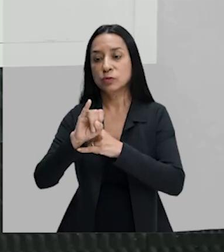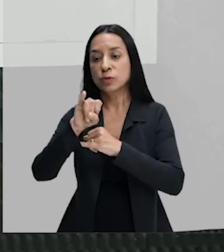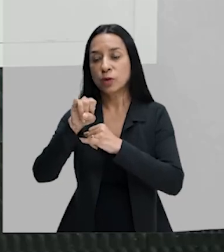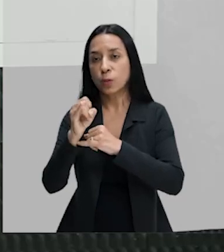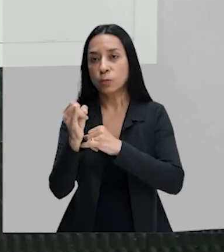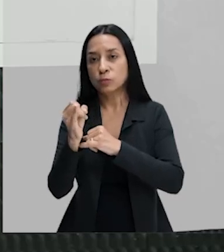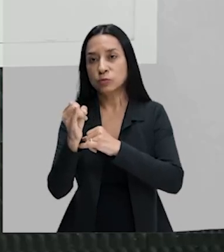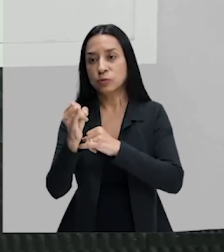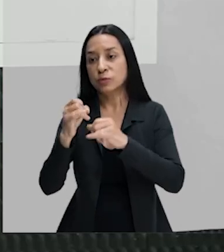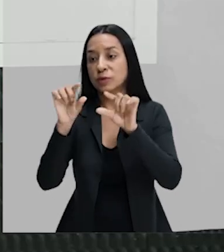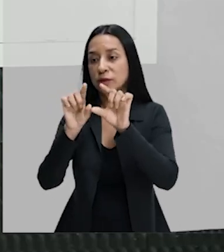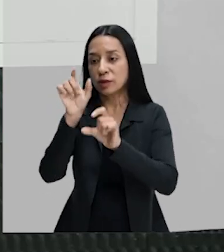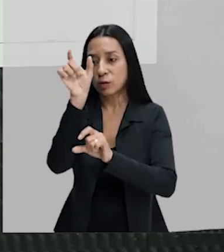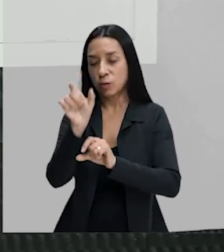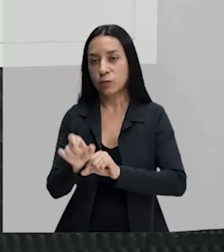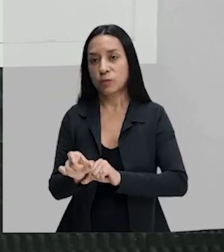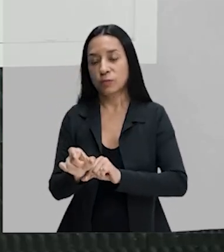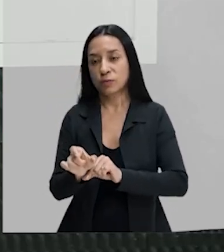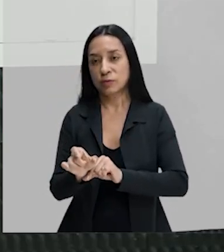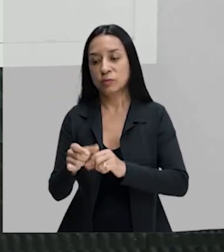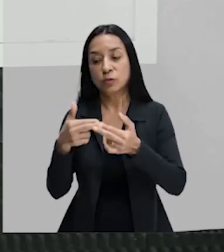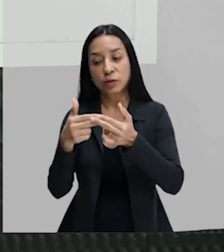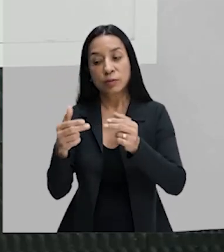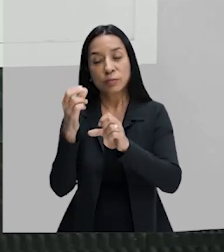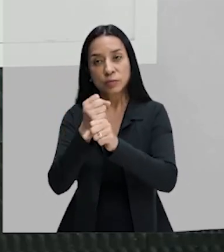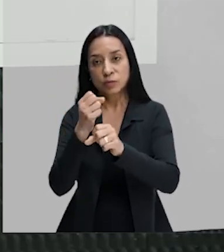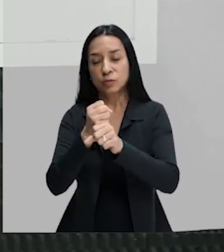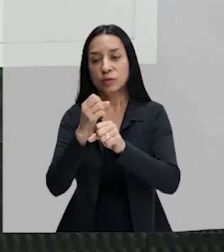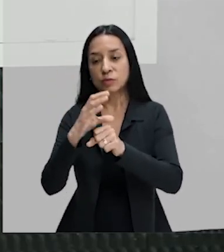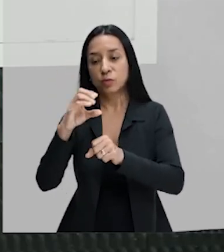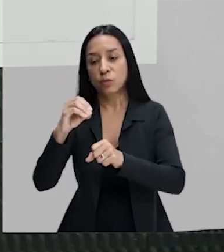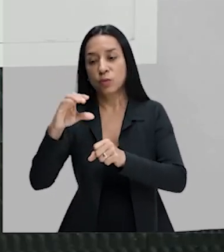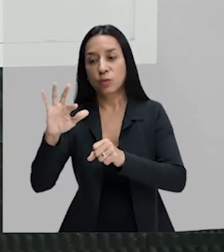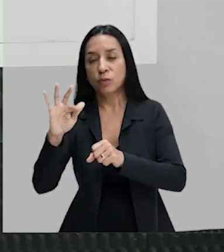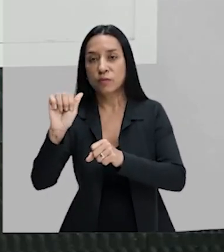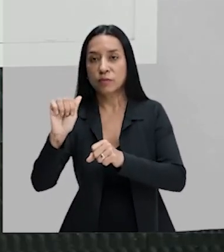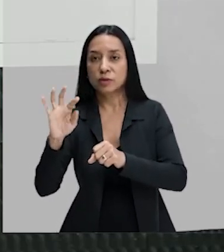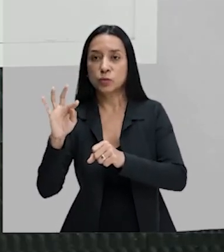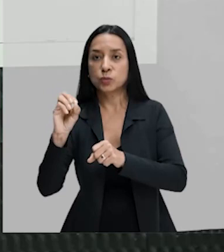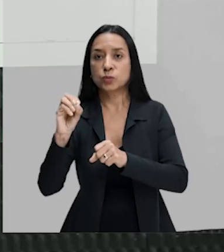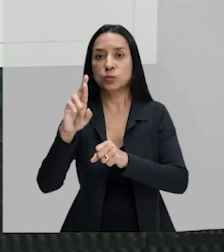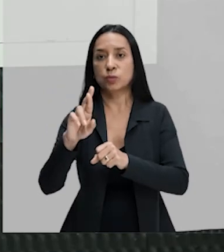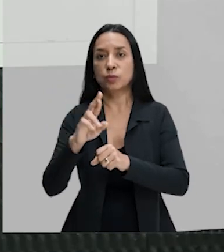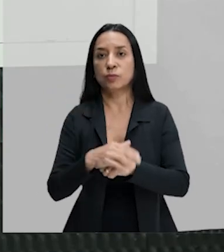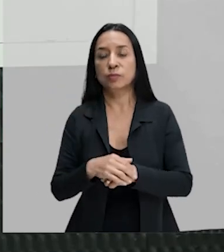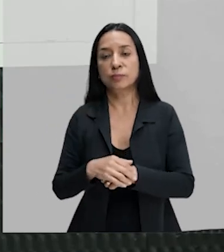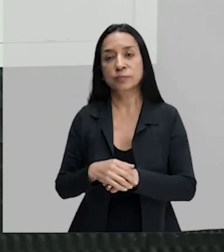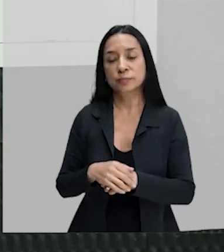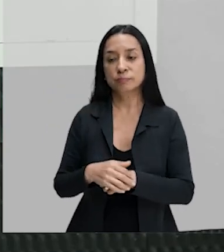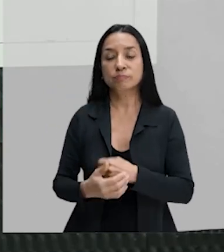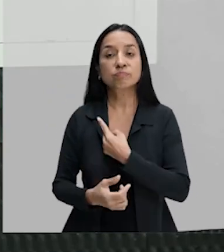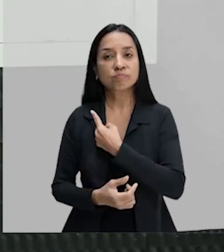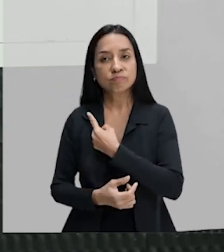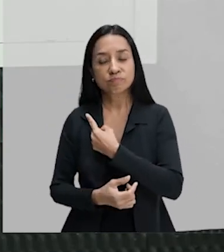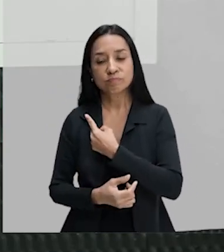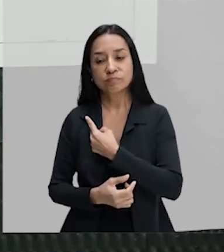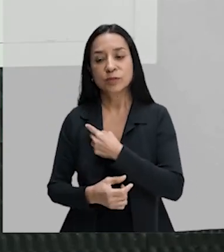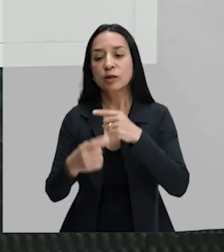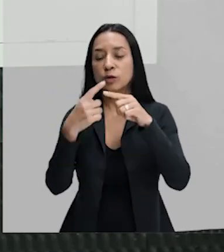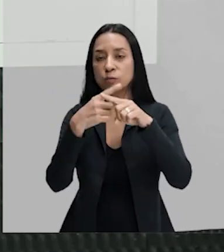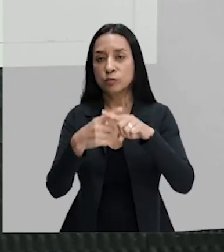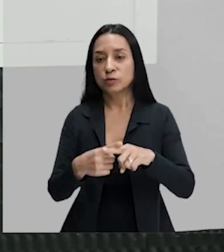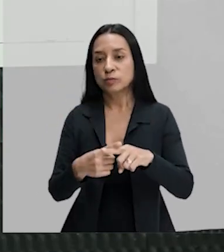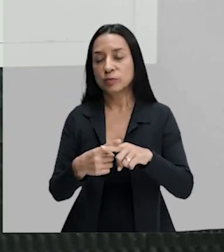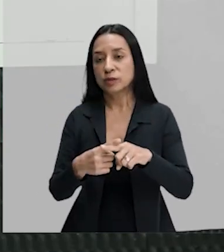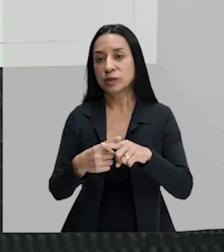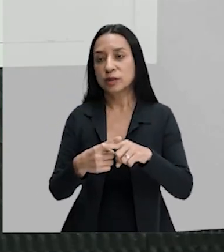cofator, certo? Pelo menor complementar. Então, o que vai acontecer aqui? Você vai multiplicar o